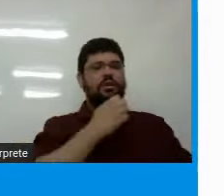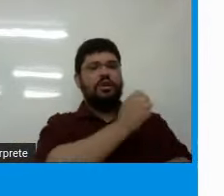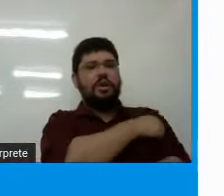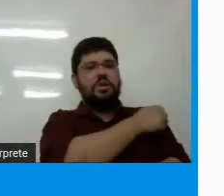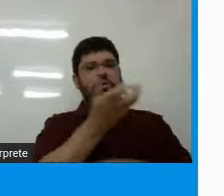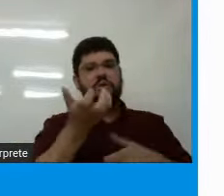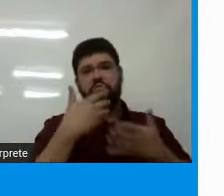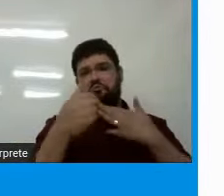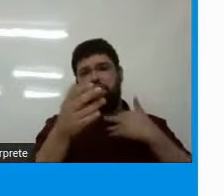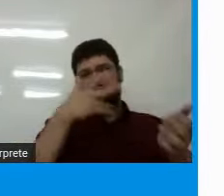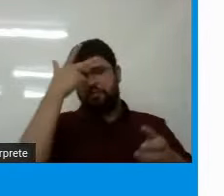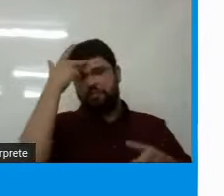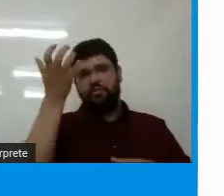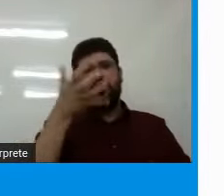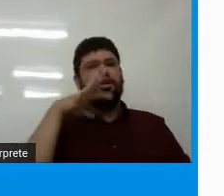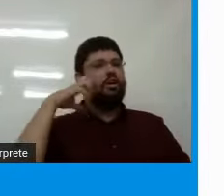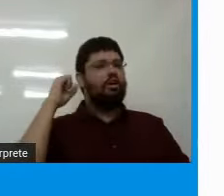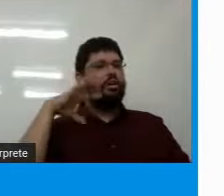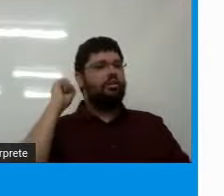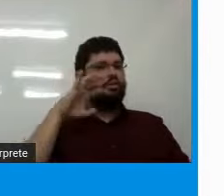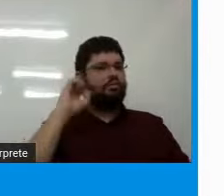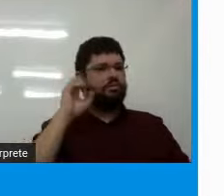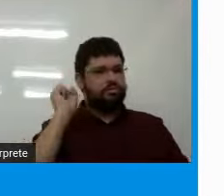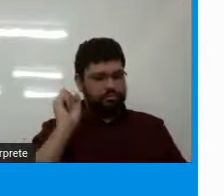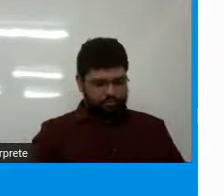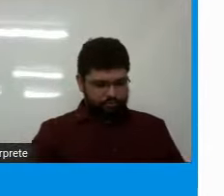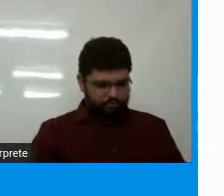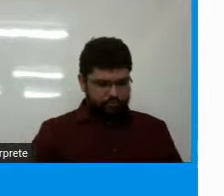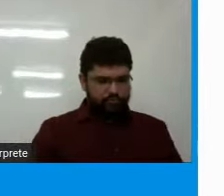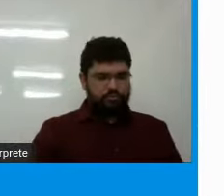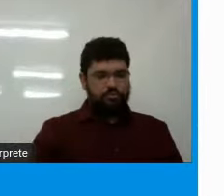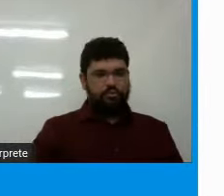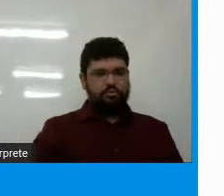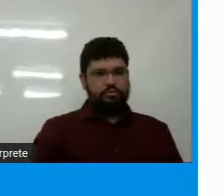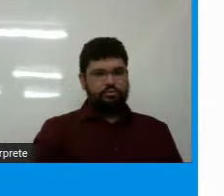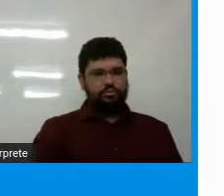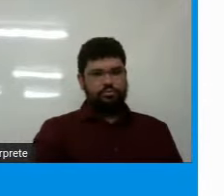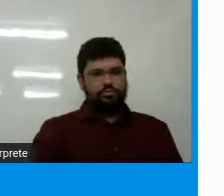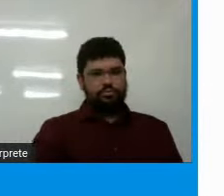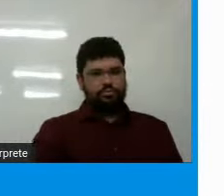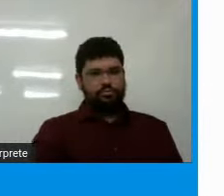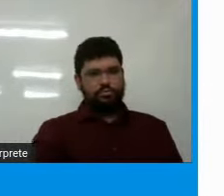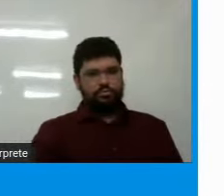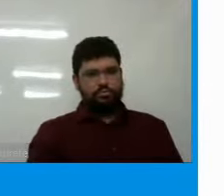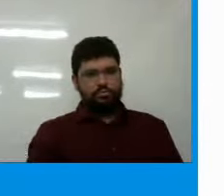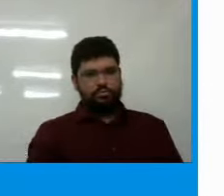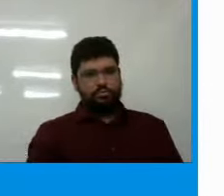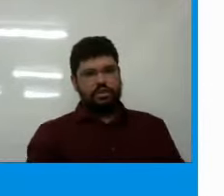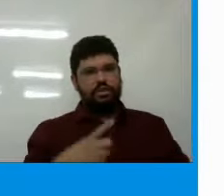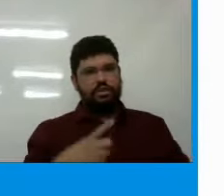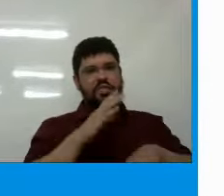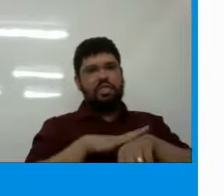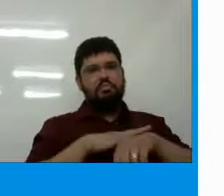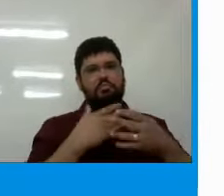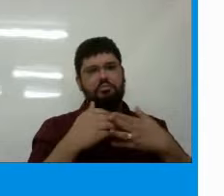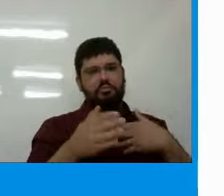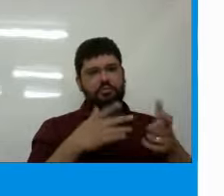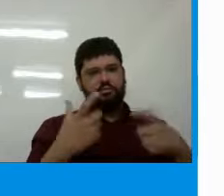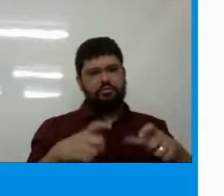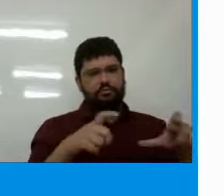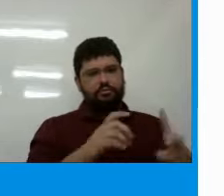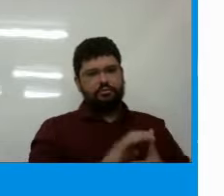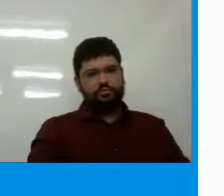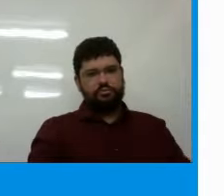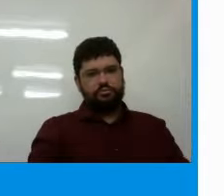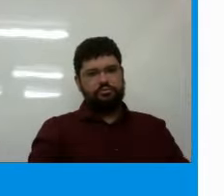que tenha interesse, possa ouvir, né, sob demanda, à medida que tiver tempo e disponibilidade. Esse